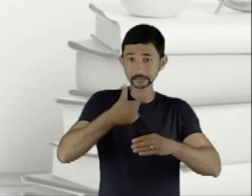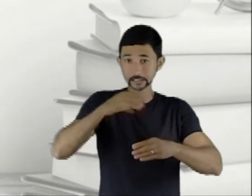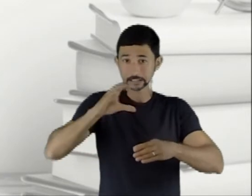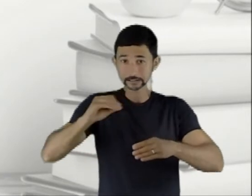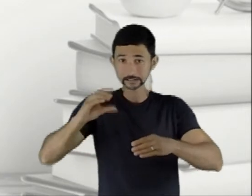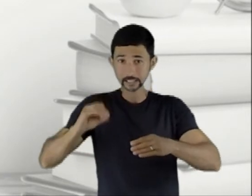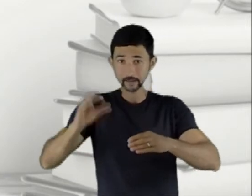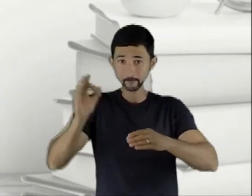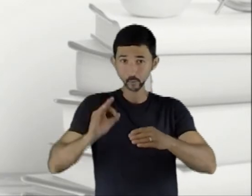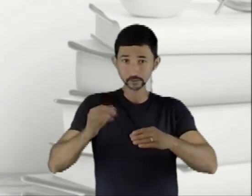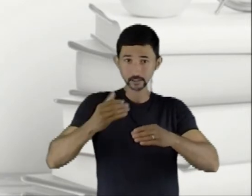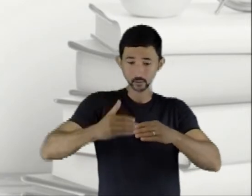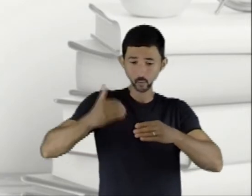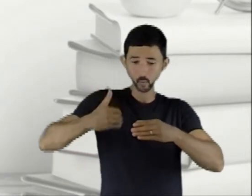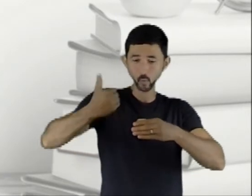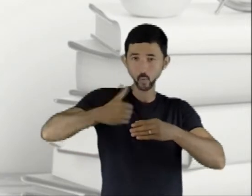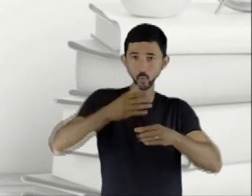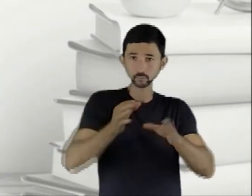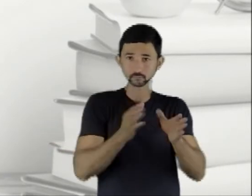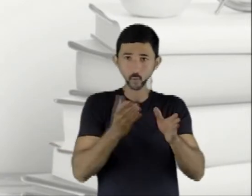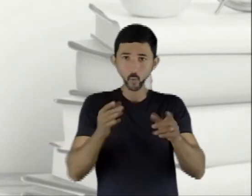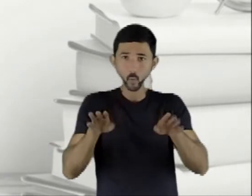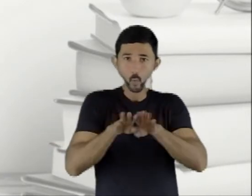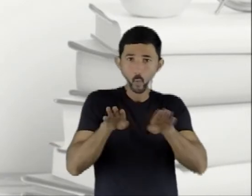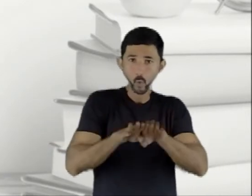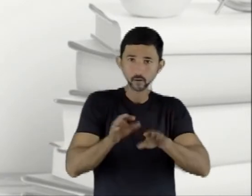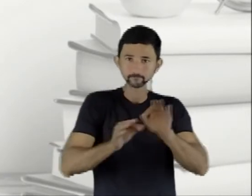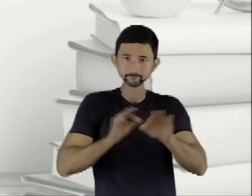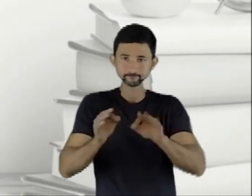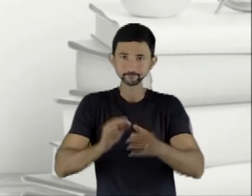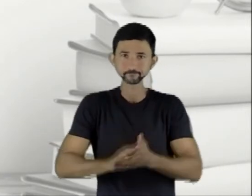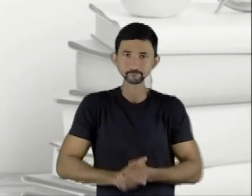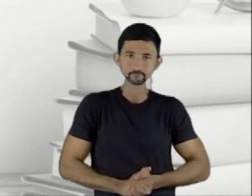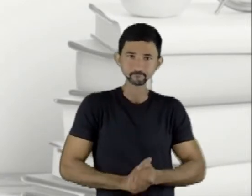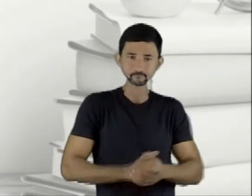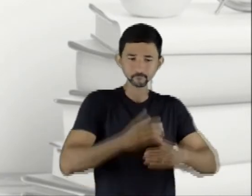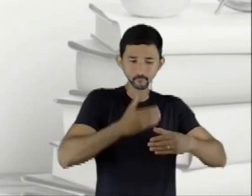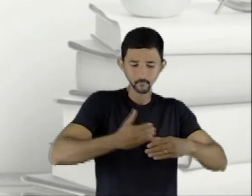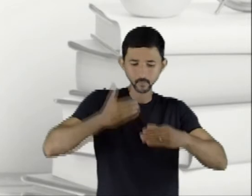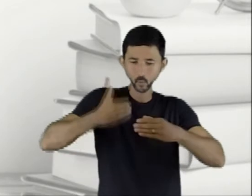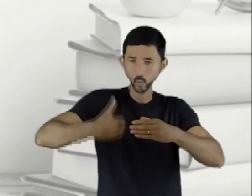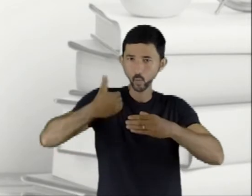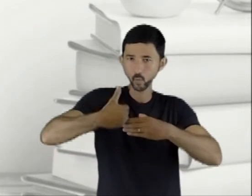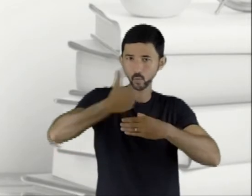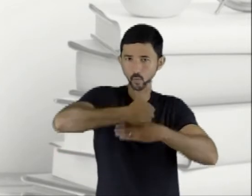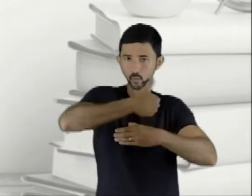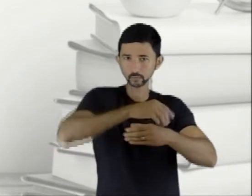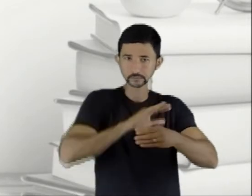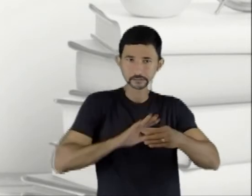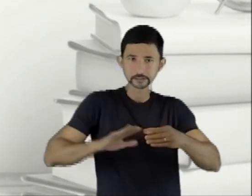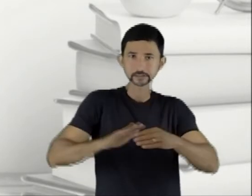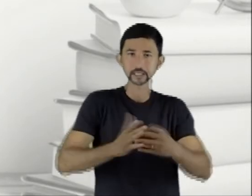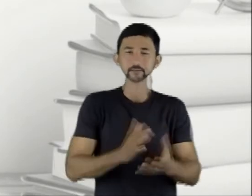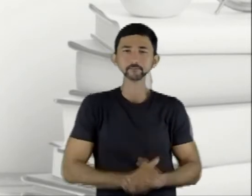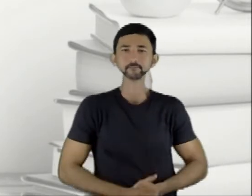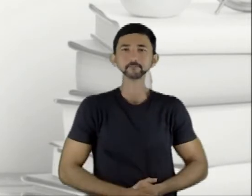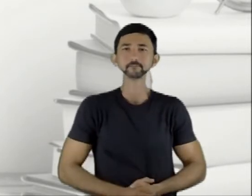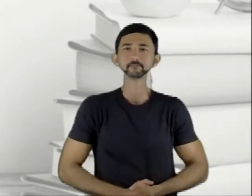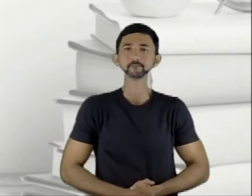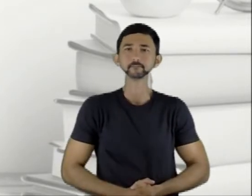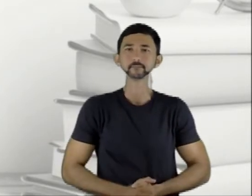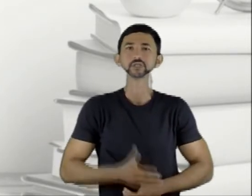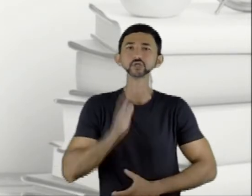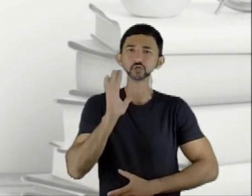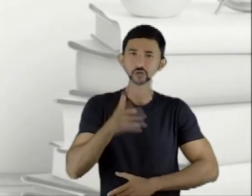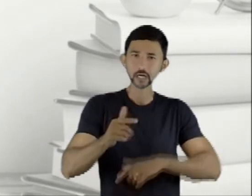Existe uma relação de proporcionalidade de cada fatia, ou seja, cada setor com o todo, o círculo. A gente